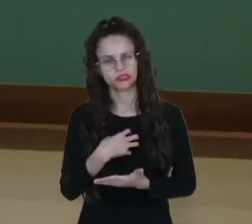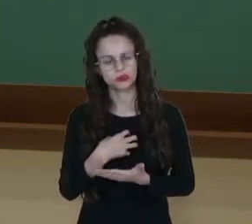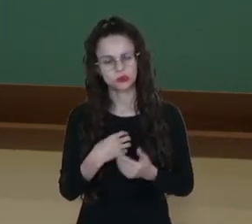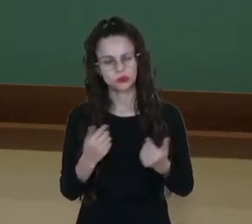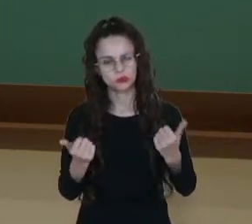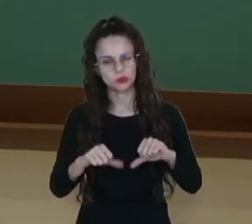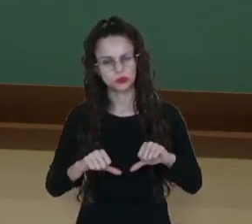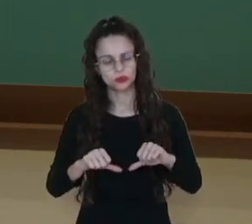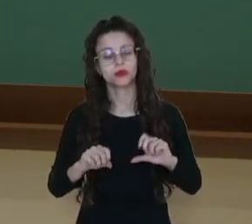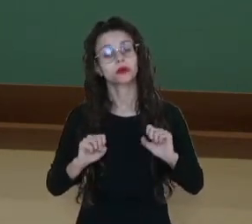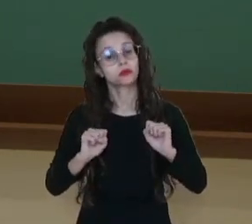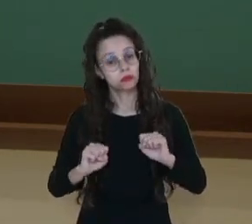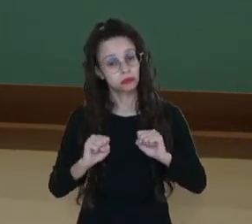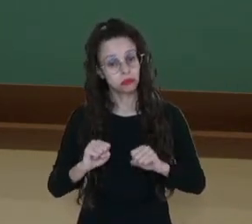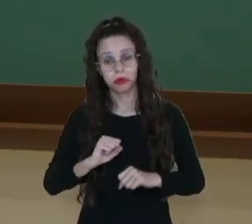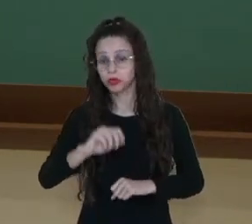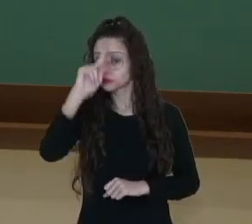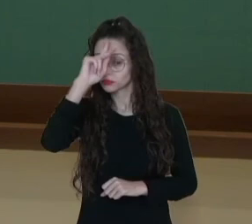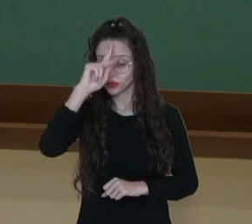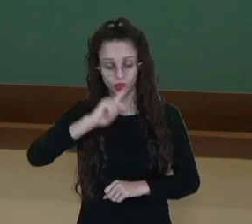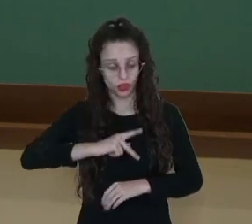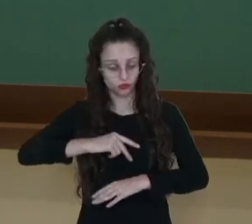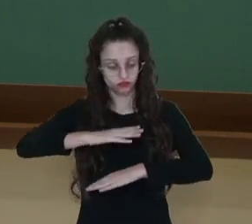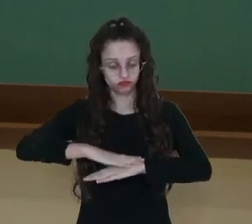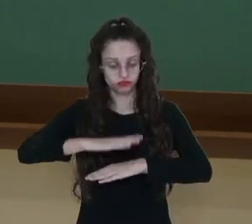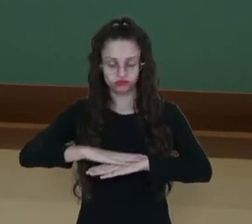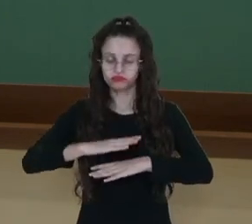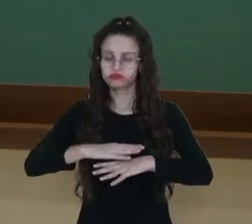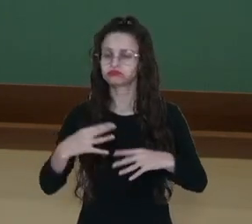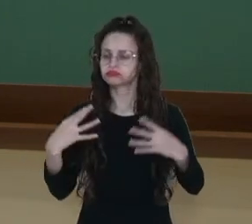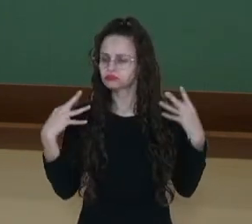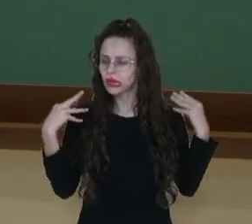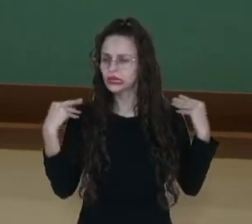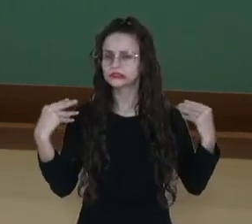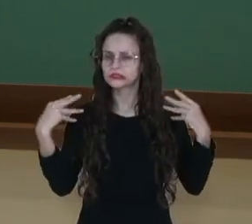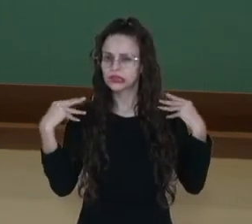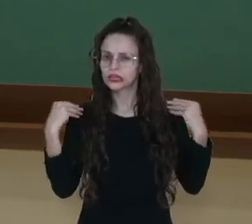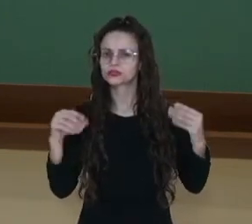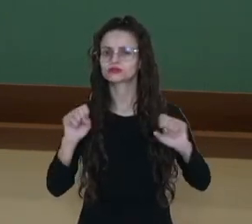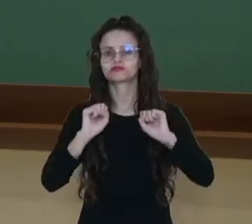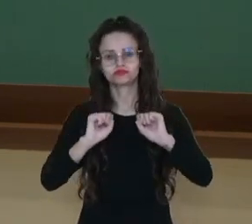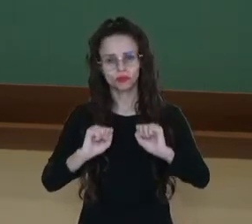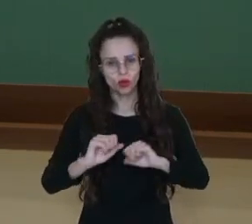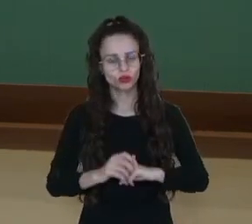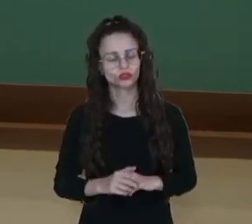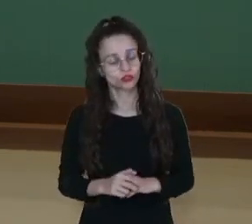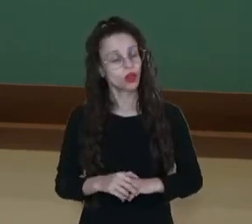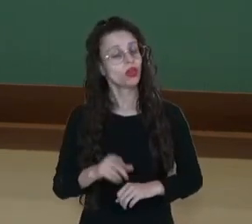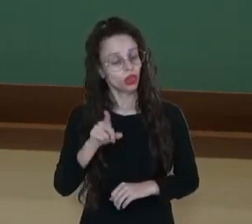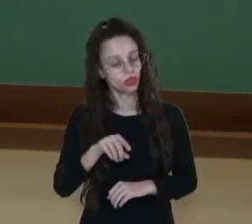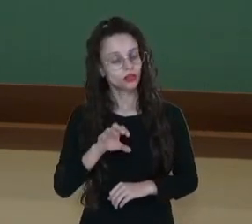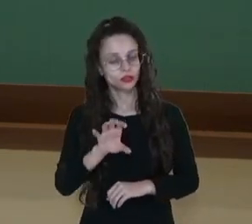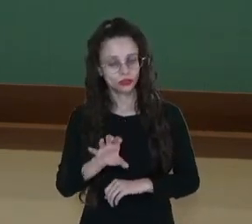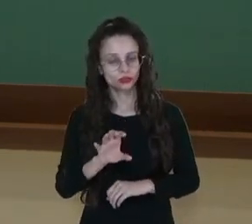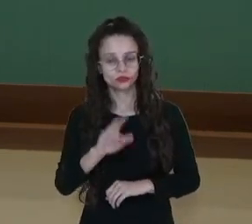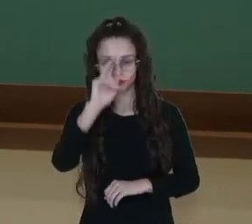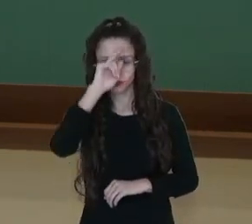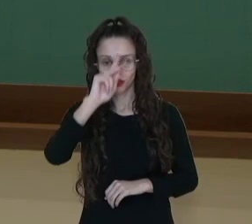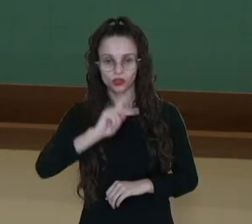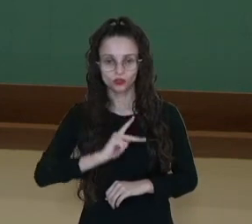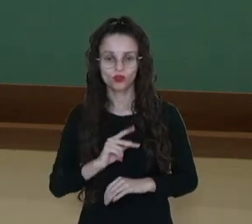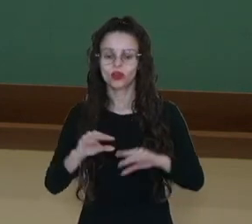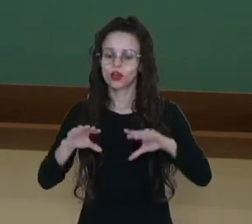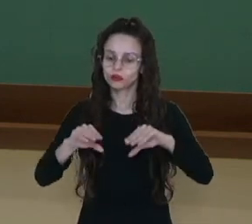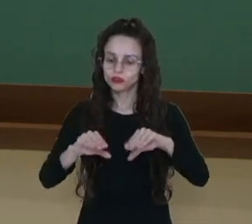tensão, eu posso estar me automassageando, né? Então, é isso que a automassagem ela pode estar auxiliando